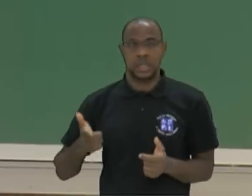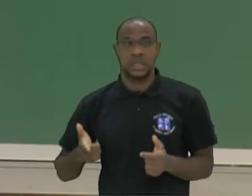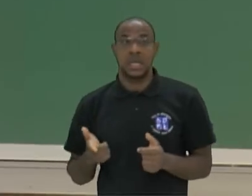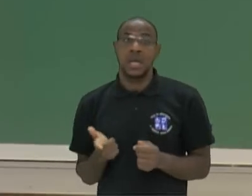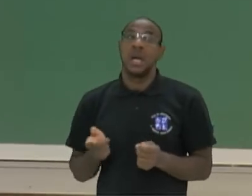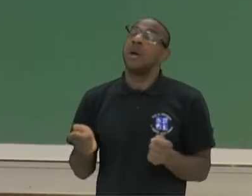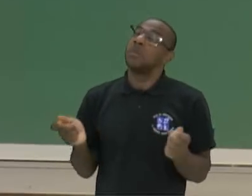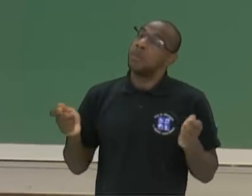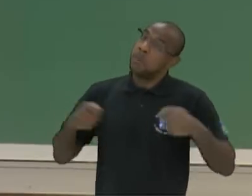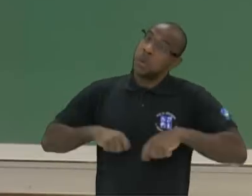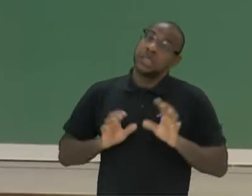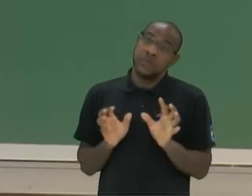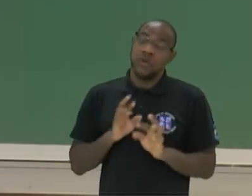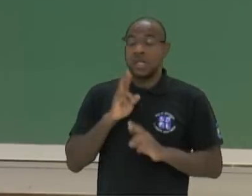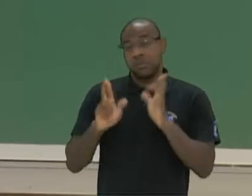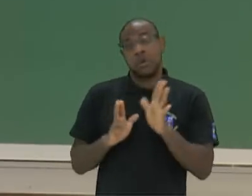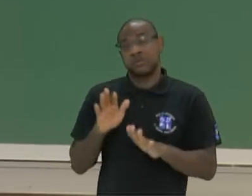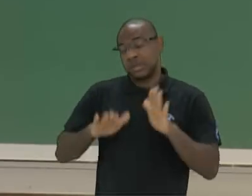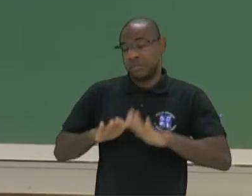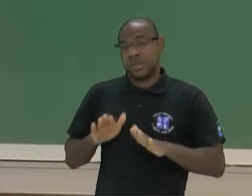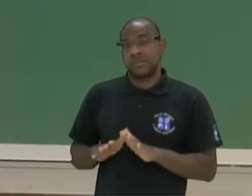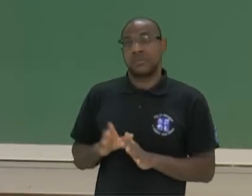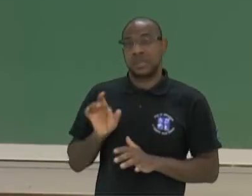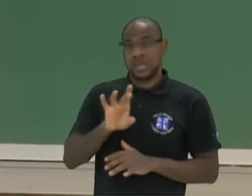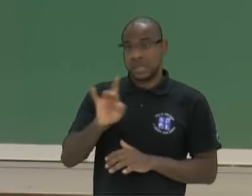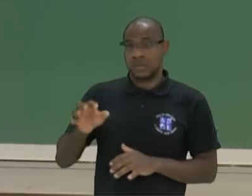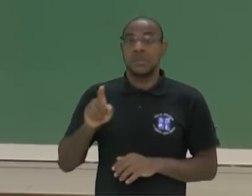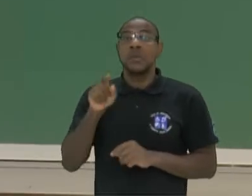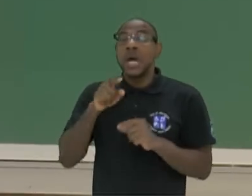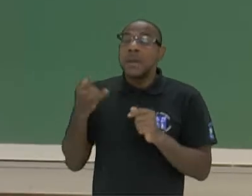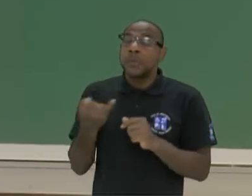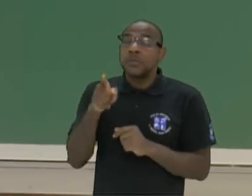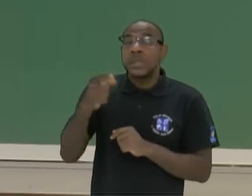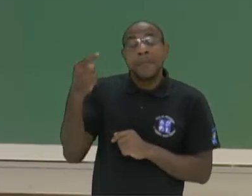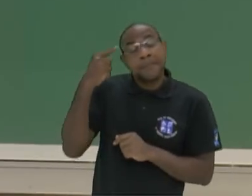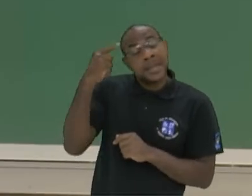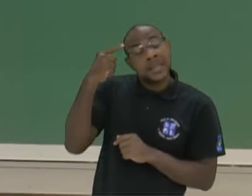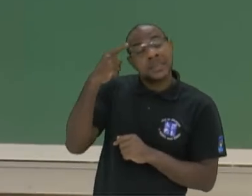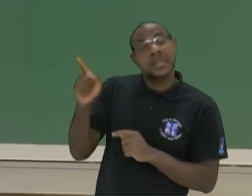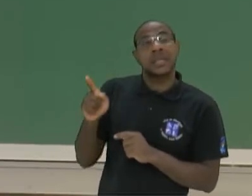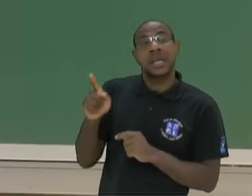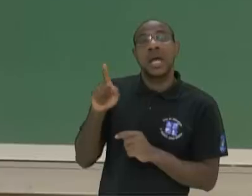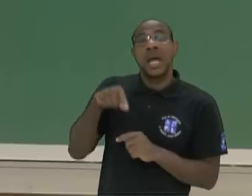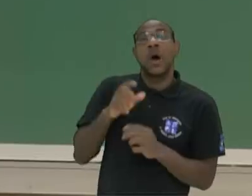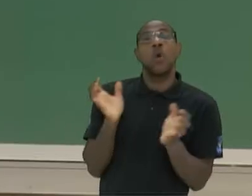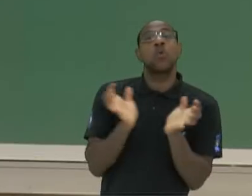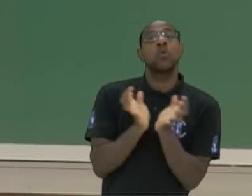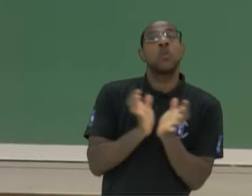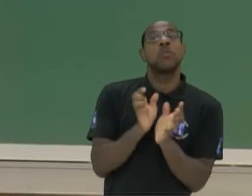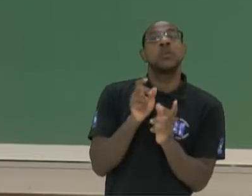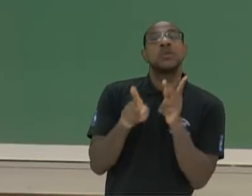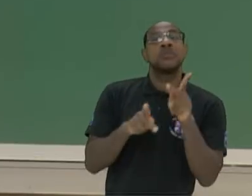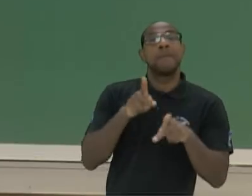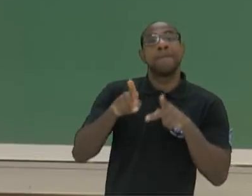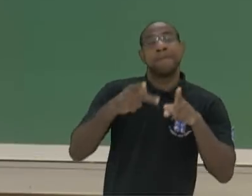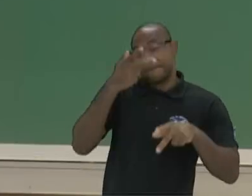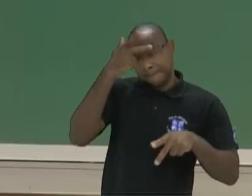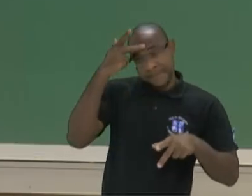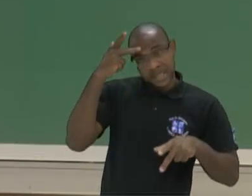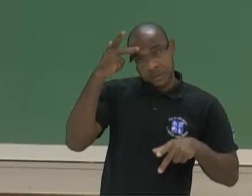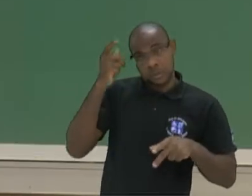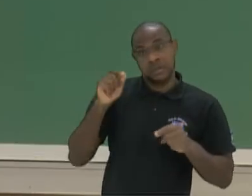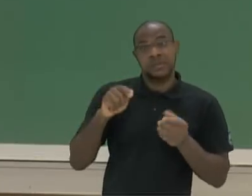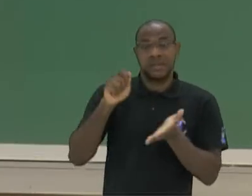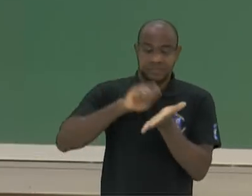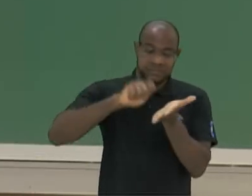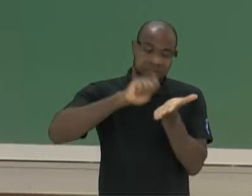que eu vou colocar para você. O que é importante você pensar? Lembra que são um grupo de pessoas que possivelmente está fazendo o repúdio.